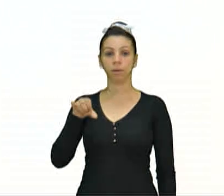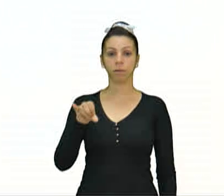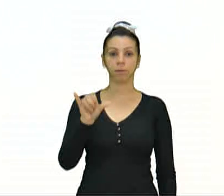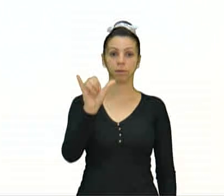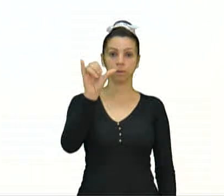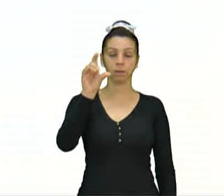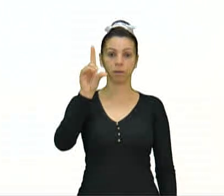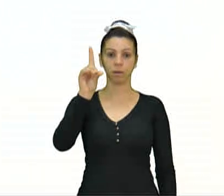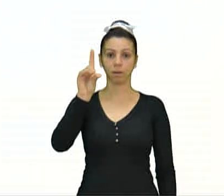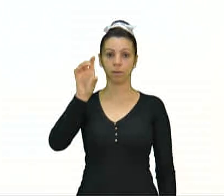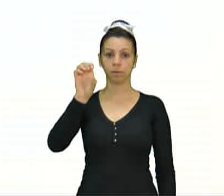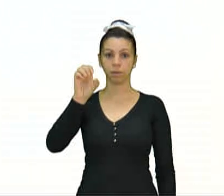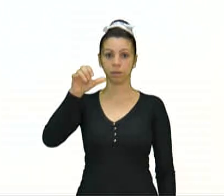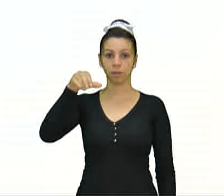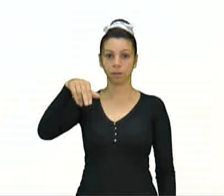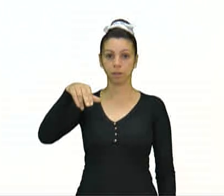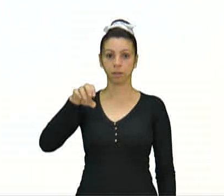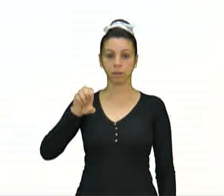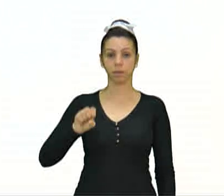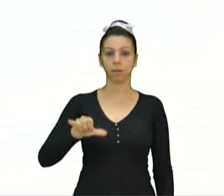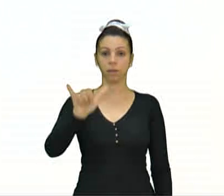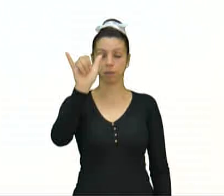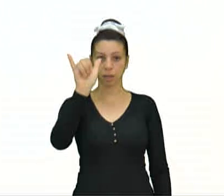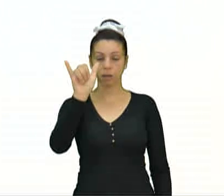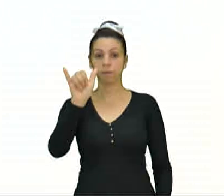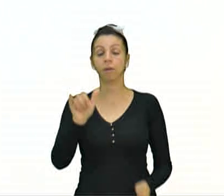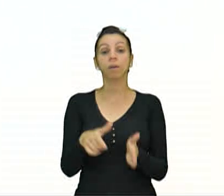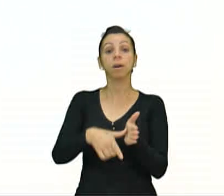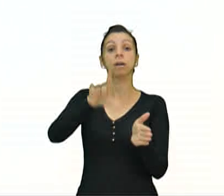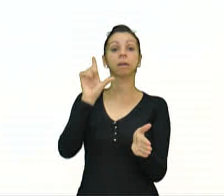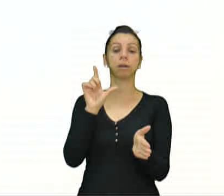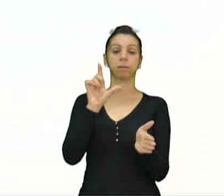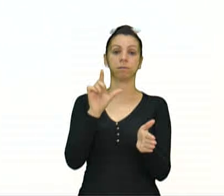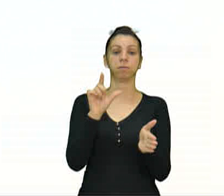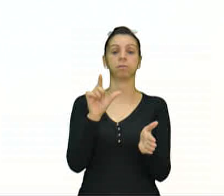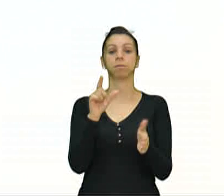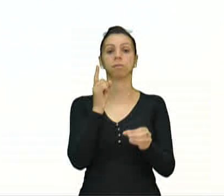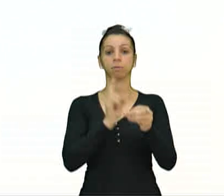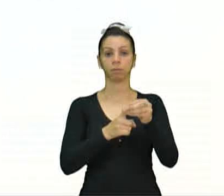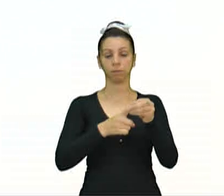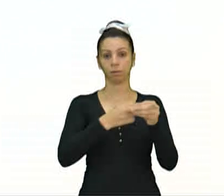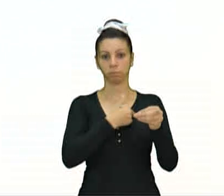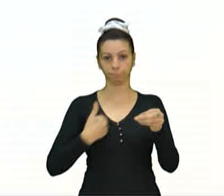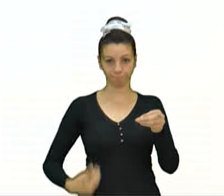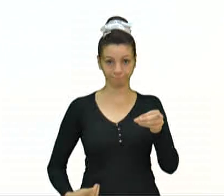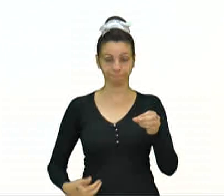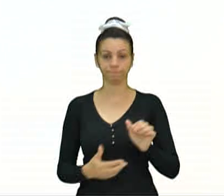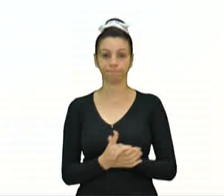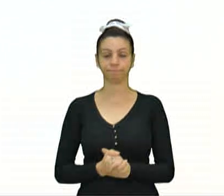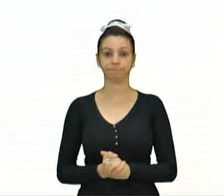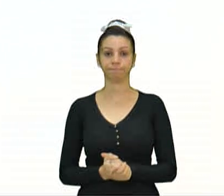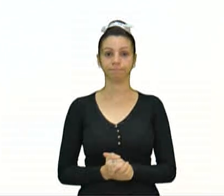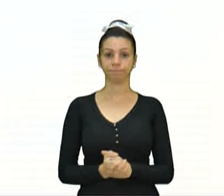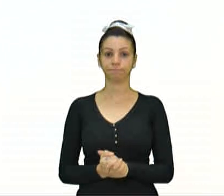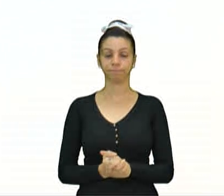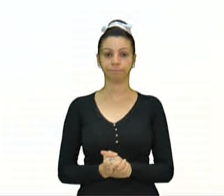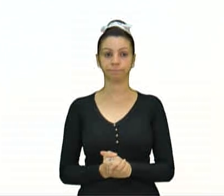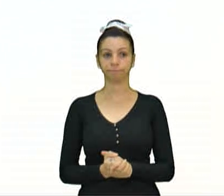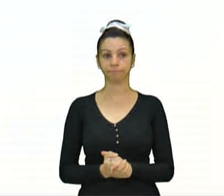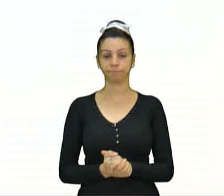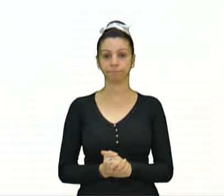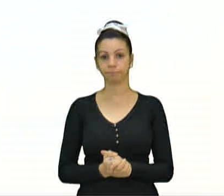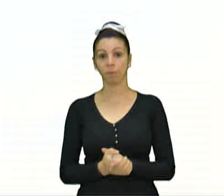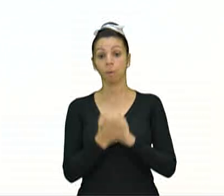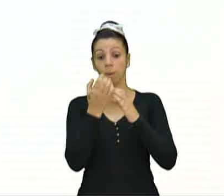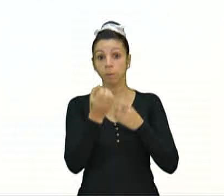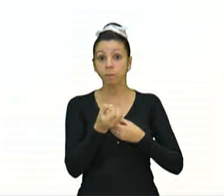veio antes dos Jogos de Pequim. Number 2, it was faster in Athens. Ou seja, os